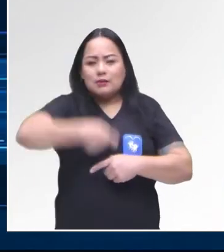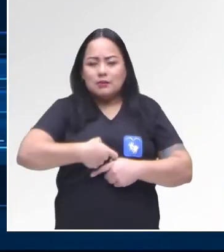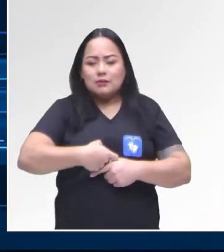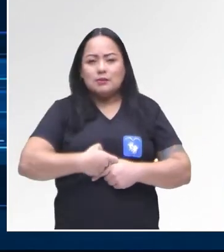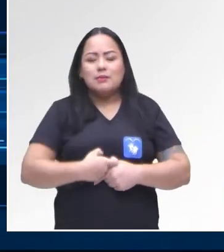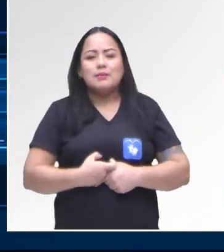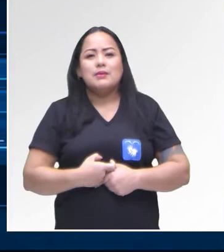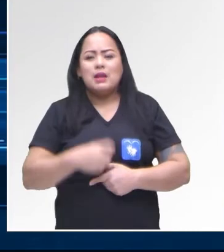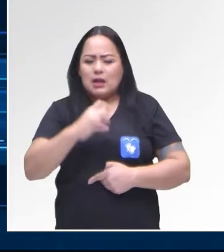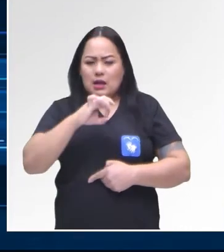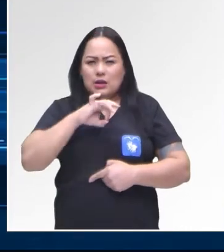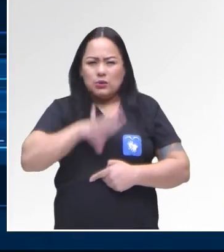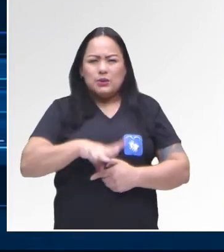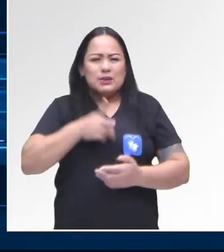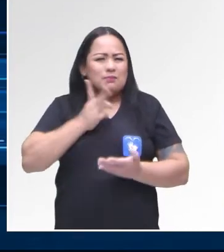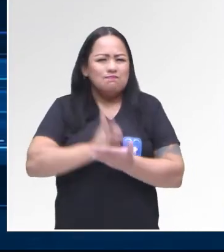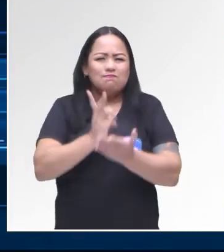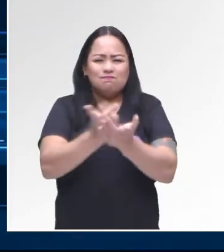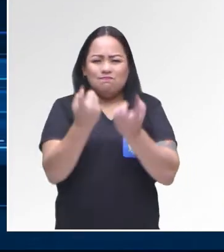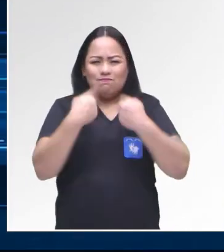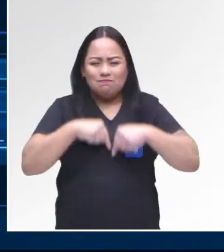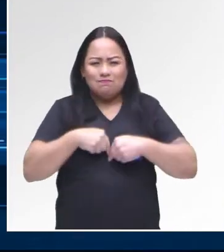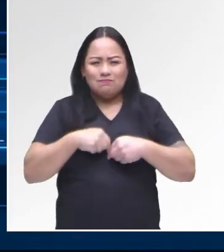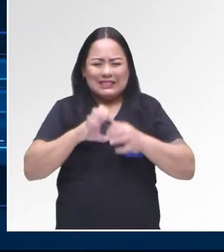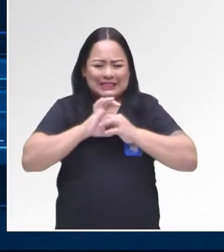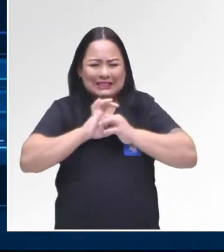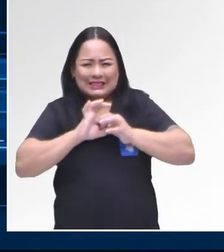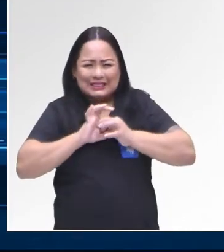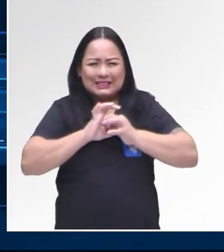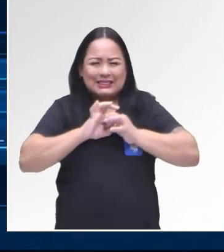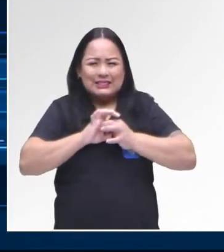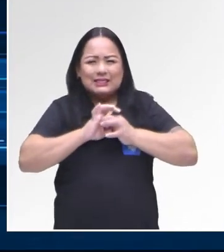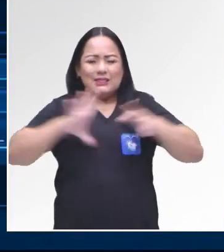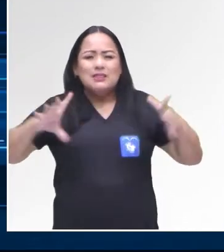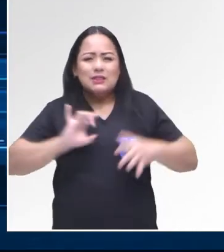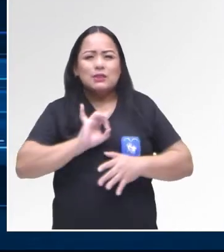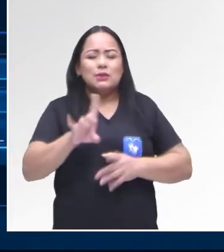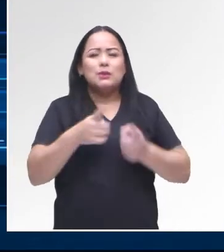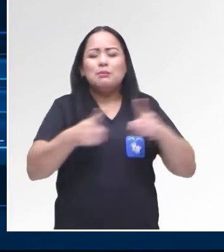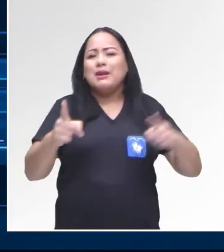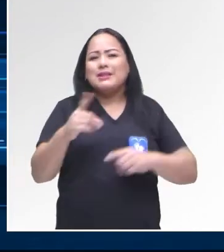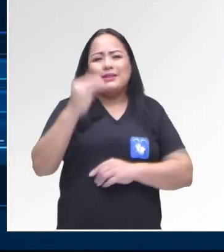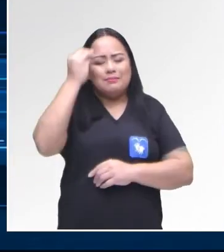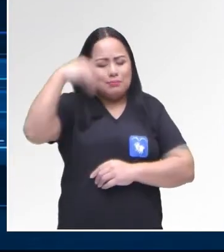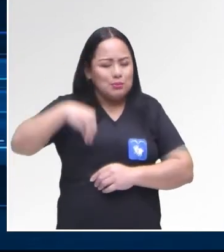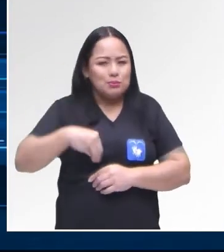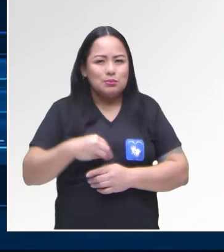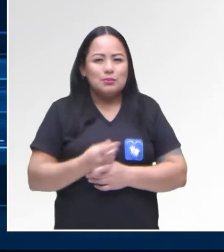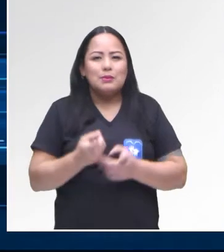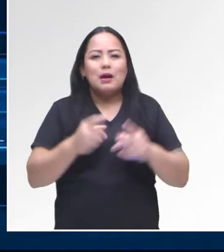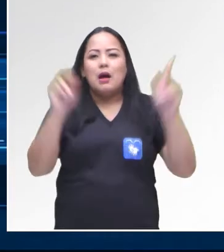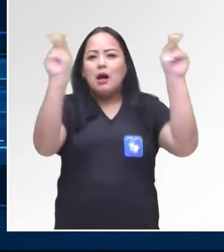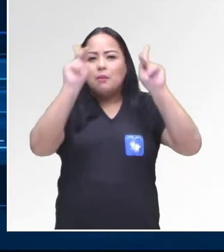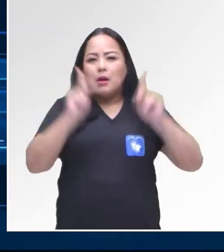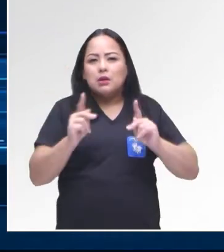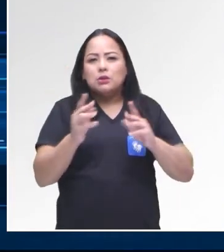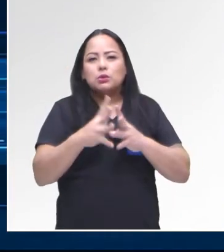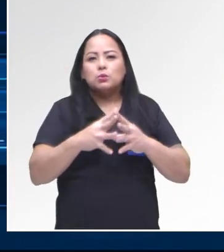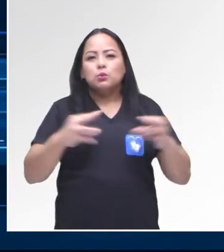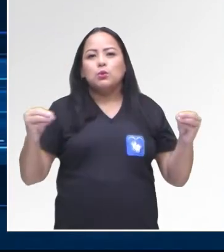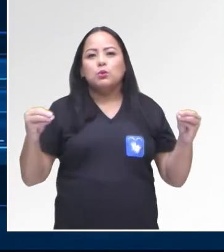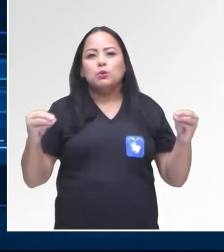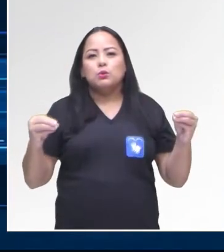não o deixa mais. Ele tenta fugir daquela situação, ele tenta sair, não consegue e a paz desaparece.